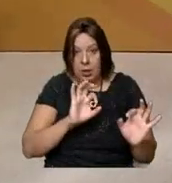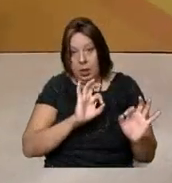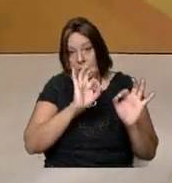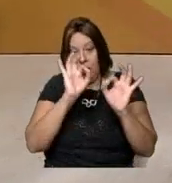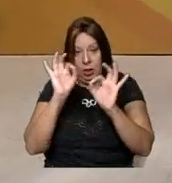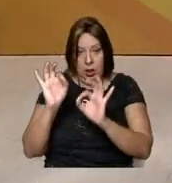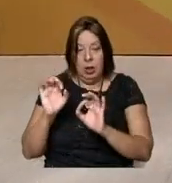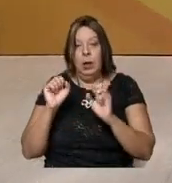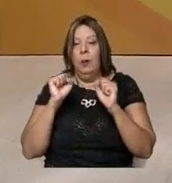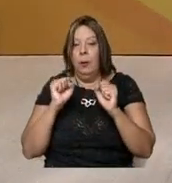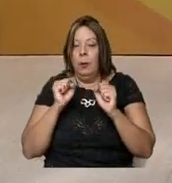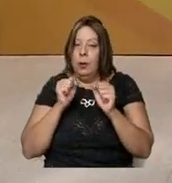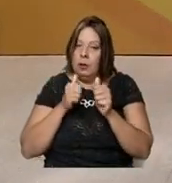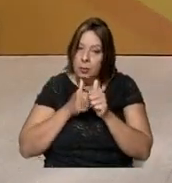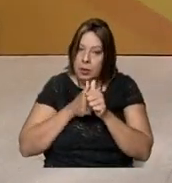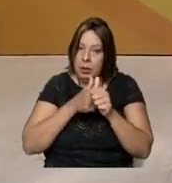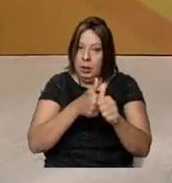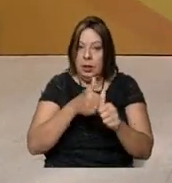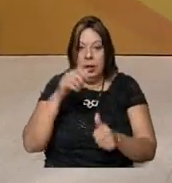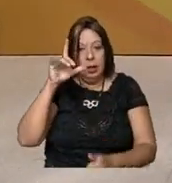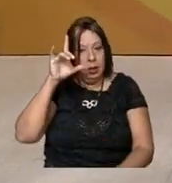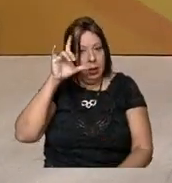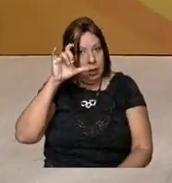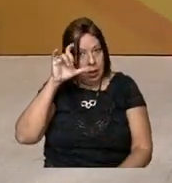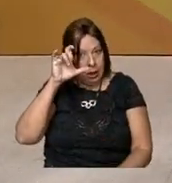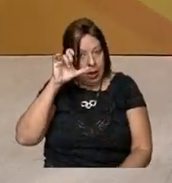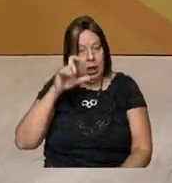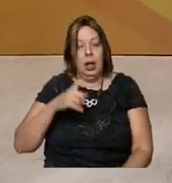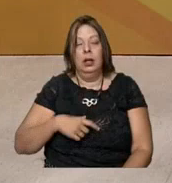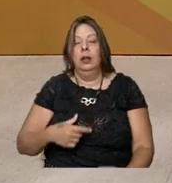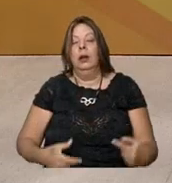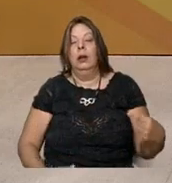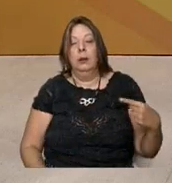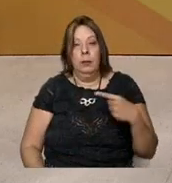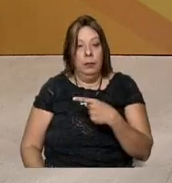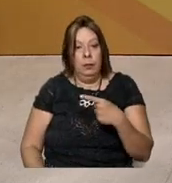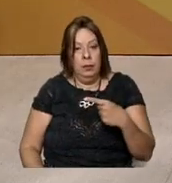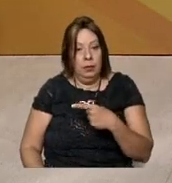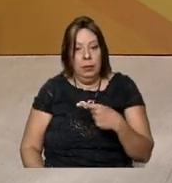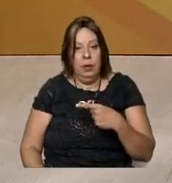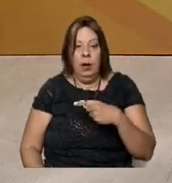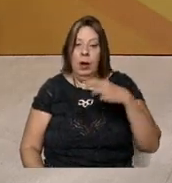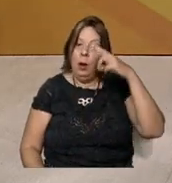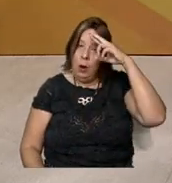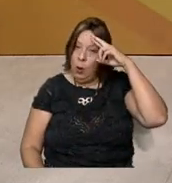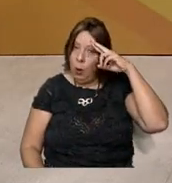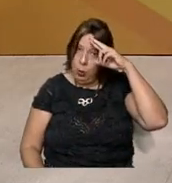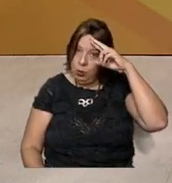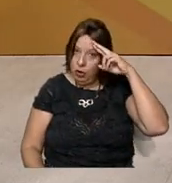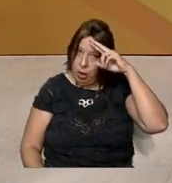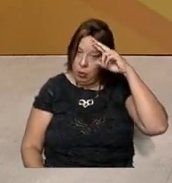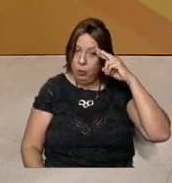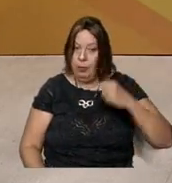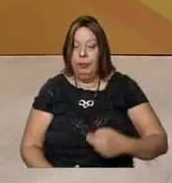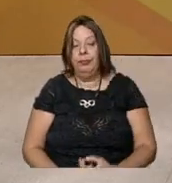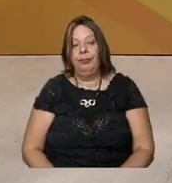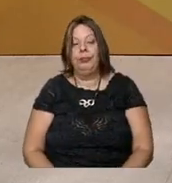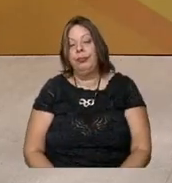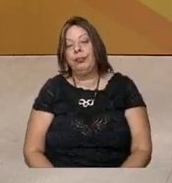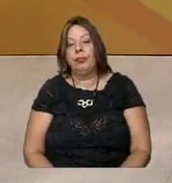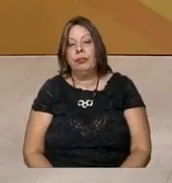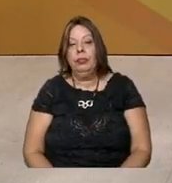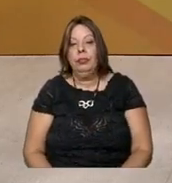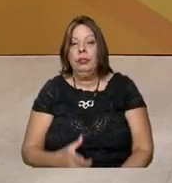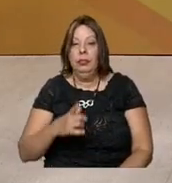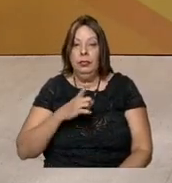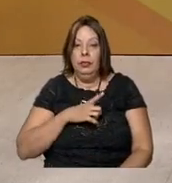de casa, pode me seguir lá no Instagram, tá? Eu tô lá, @ Rogério de Melo Oficial, né? Lá eu compartilho as minhas receitinhas, que eu tenho